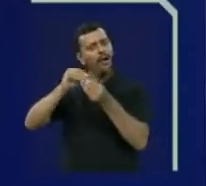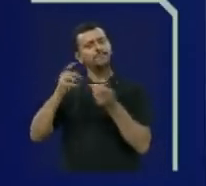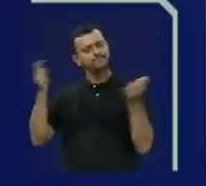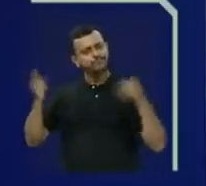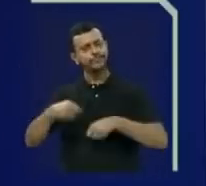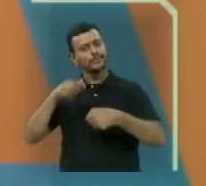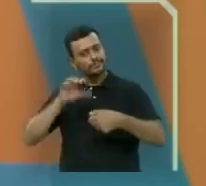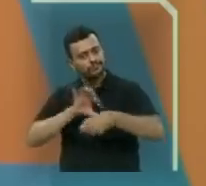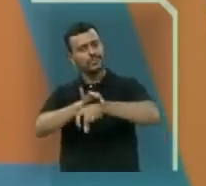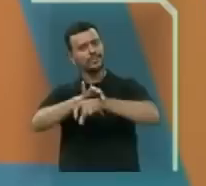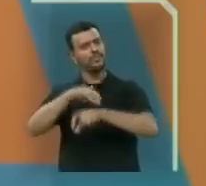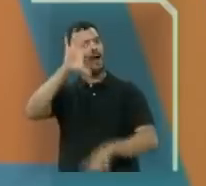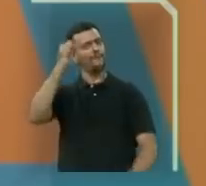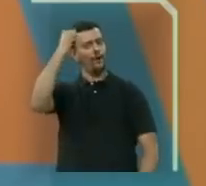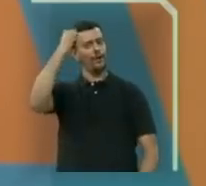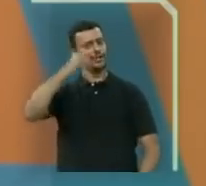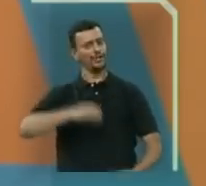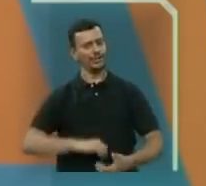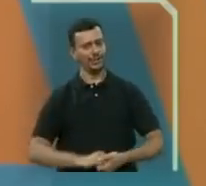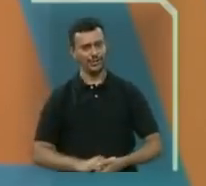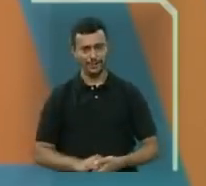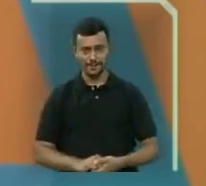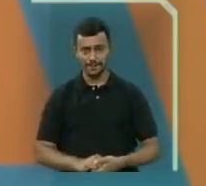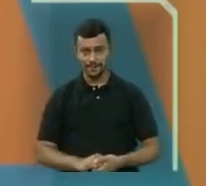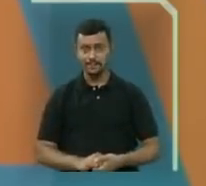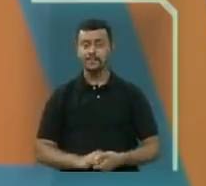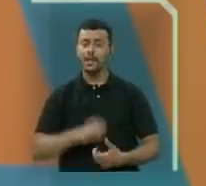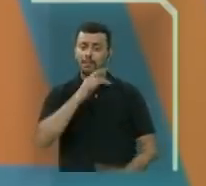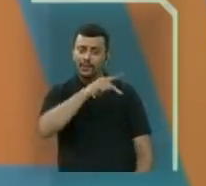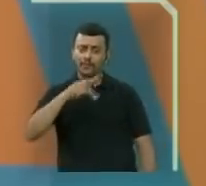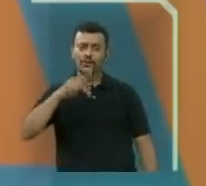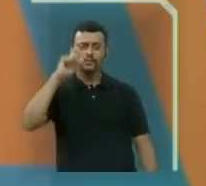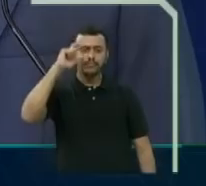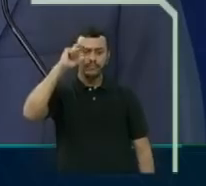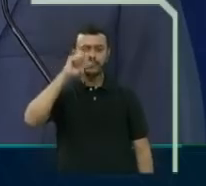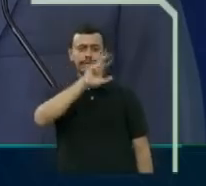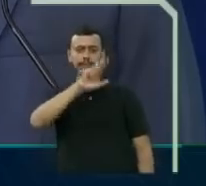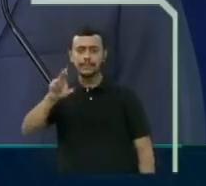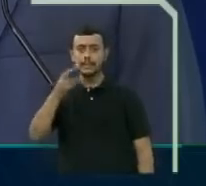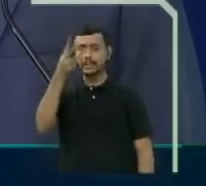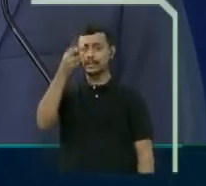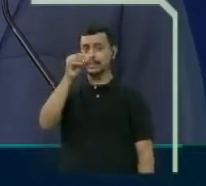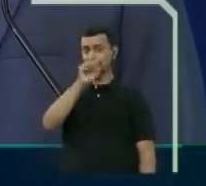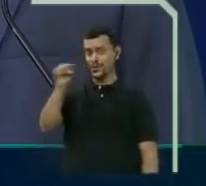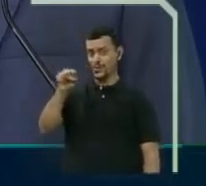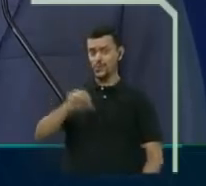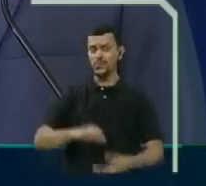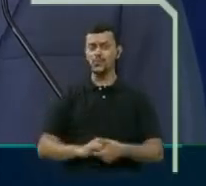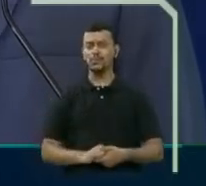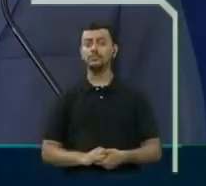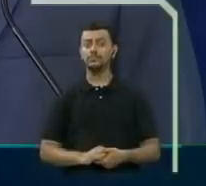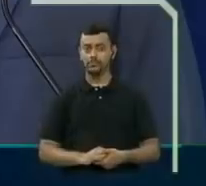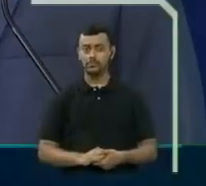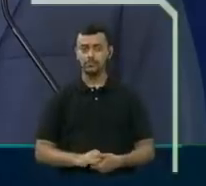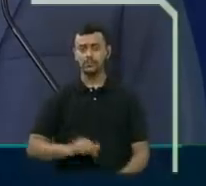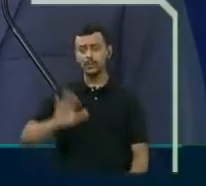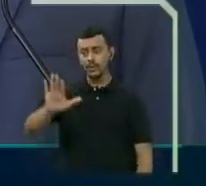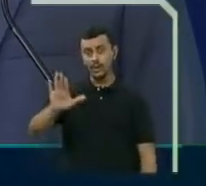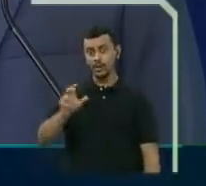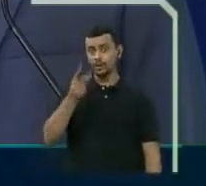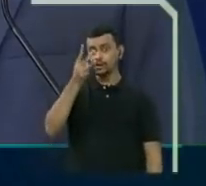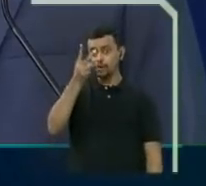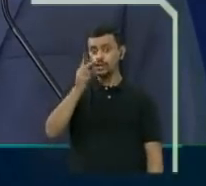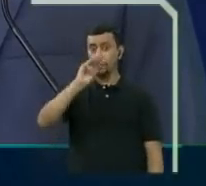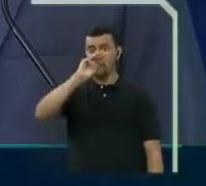mais forte. Professora Lizete, 30 segundos para a réplica. Mais de 2 milhões de mulheres